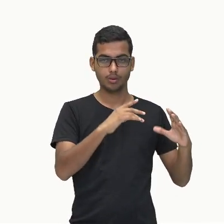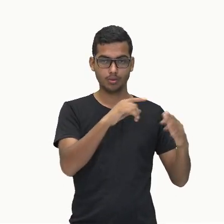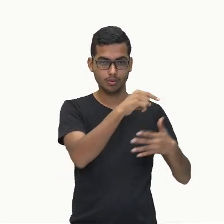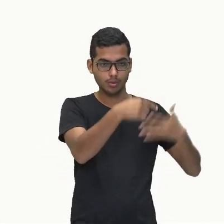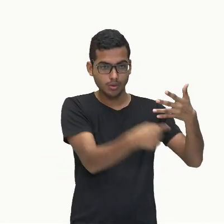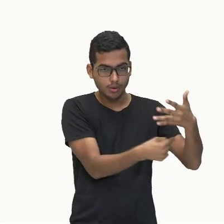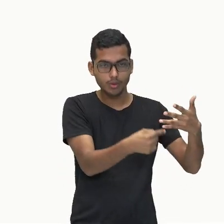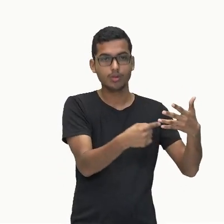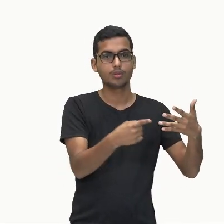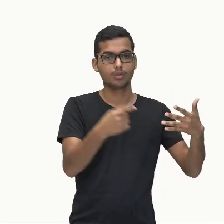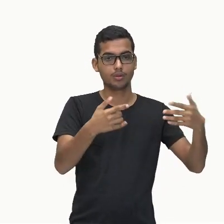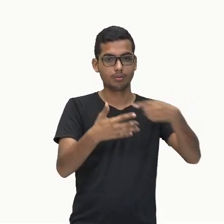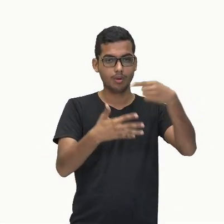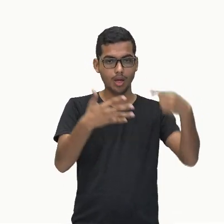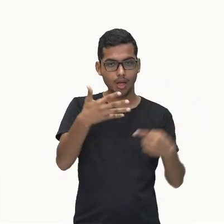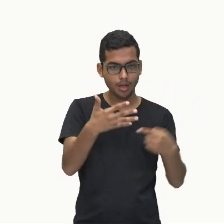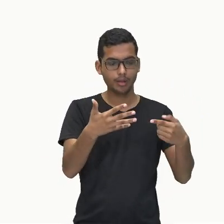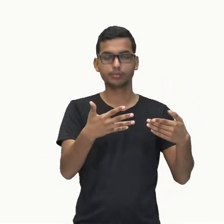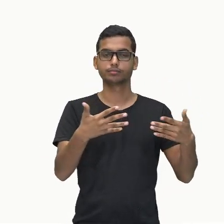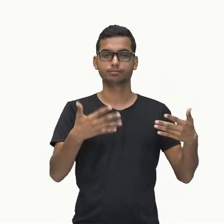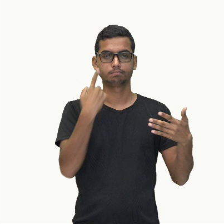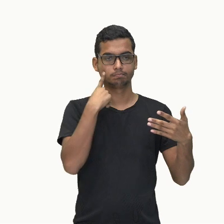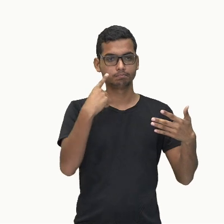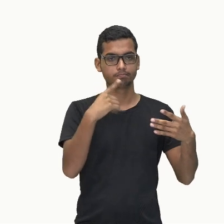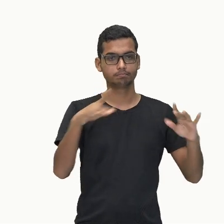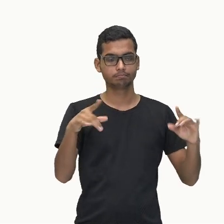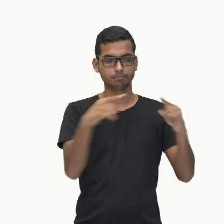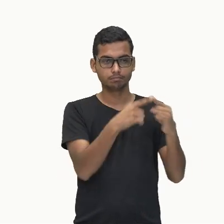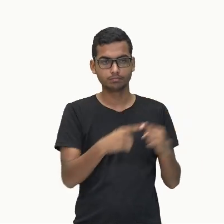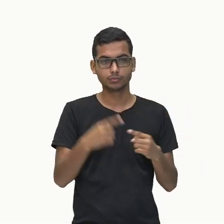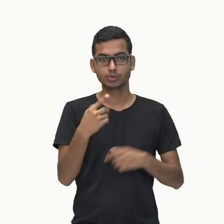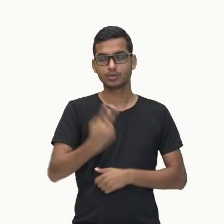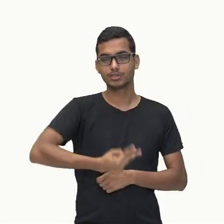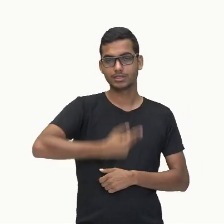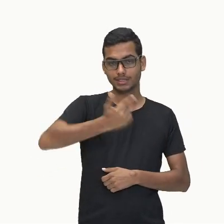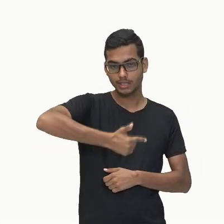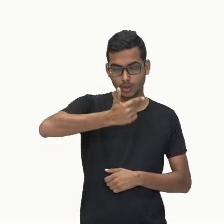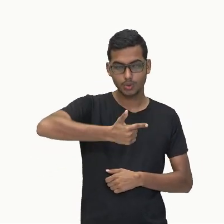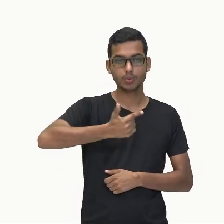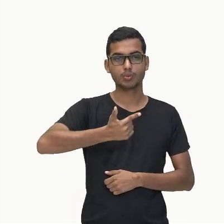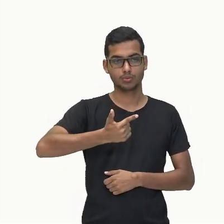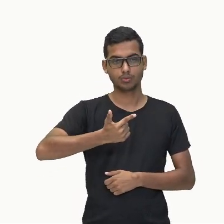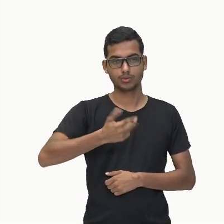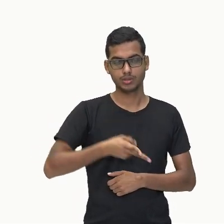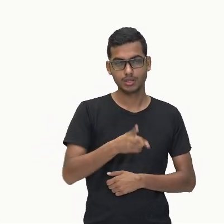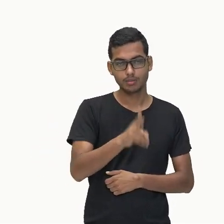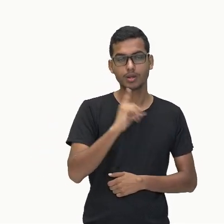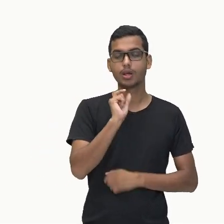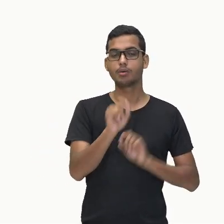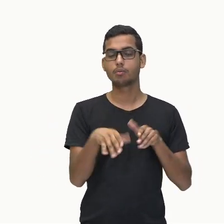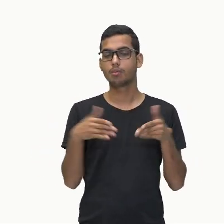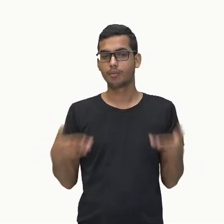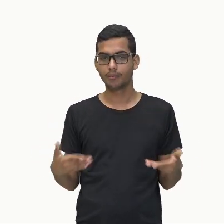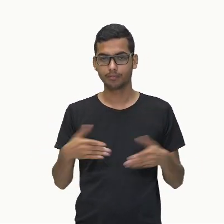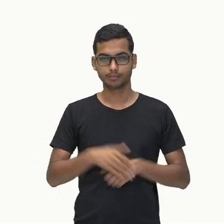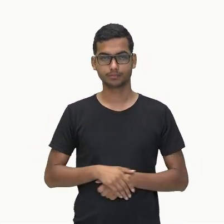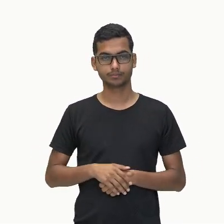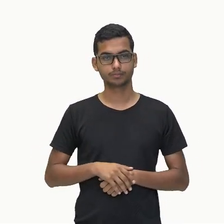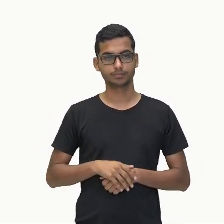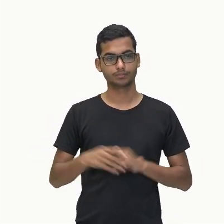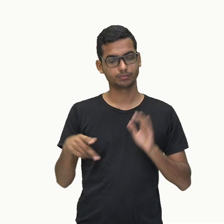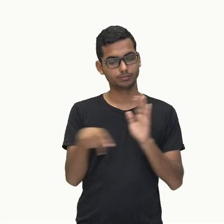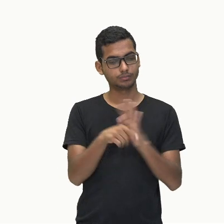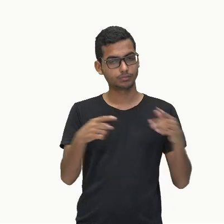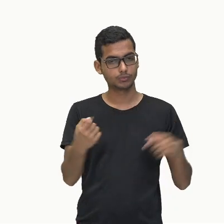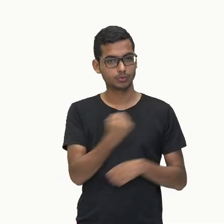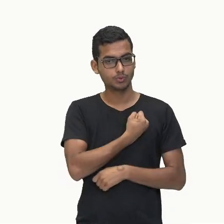elementos dos pares ordenados. E quem é o segundo elemento do par ordenado? É o